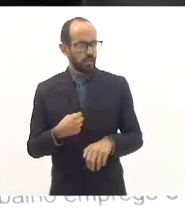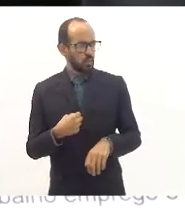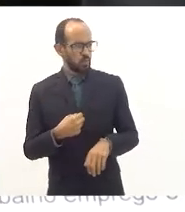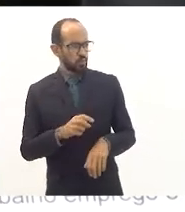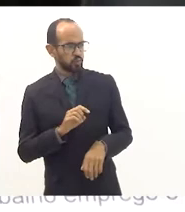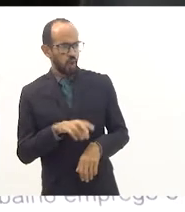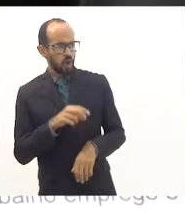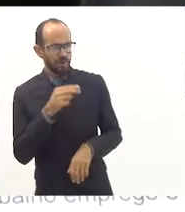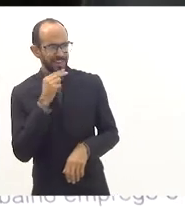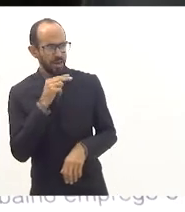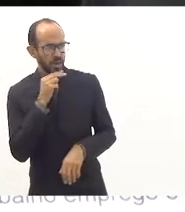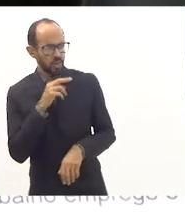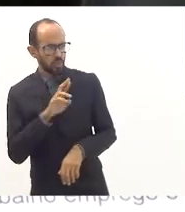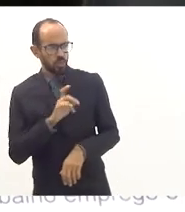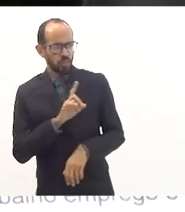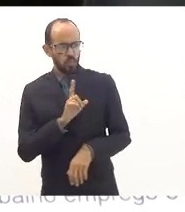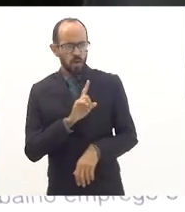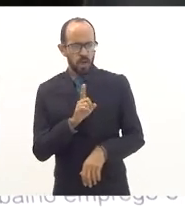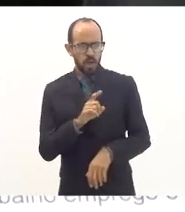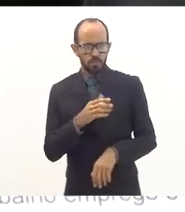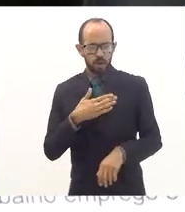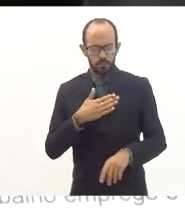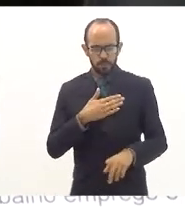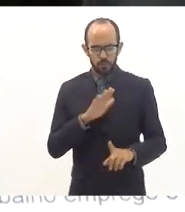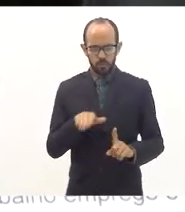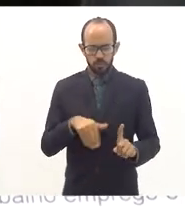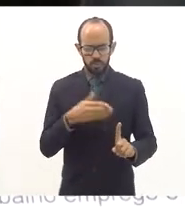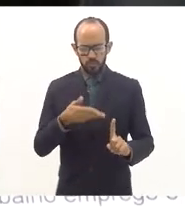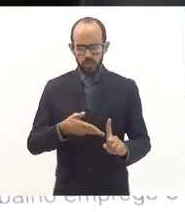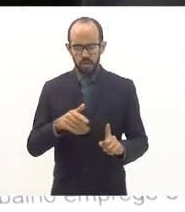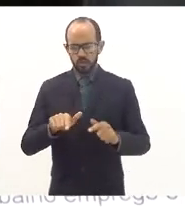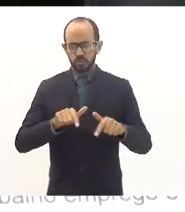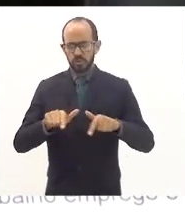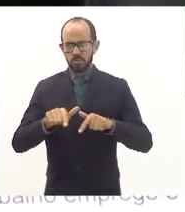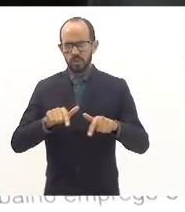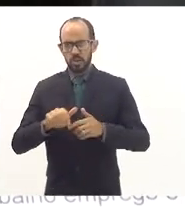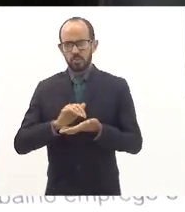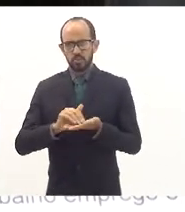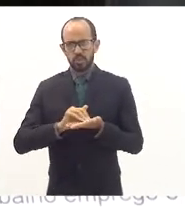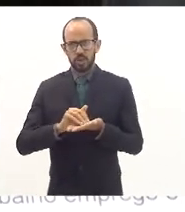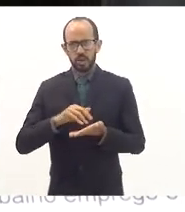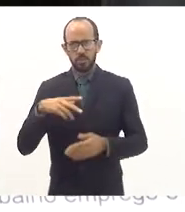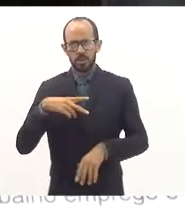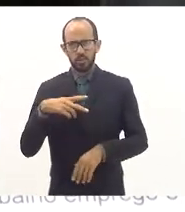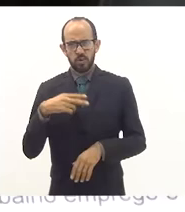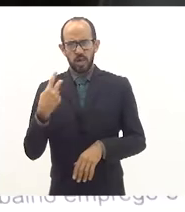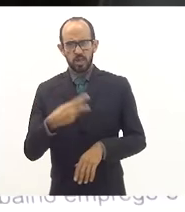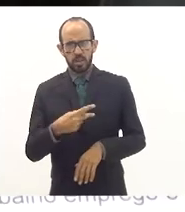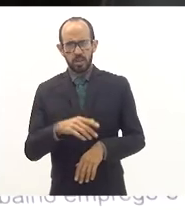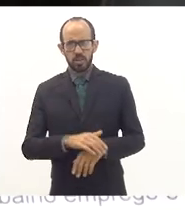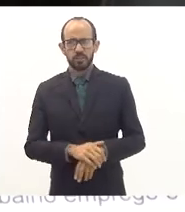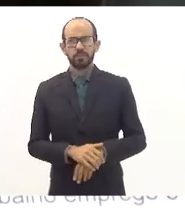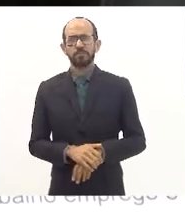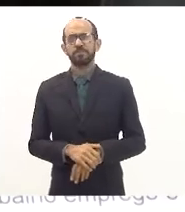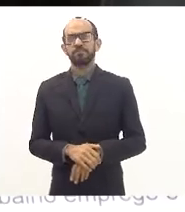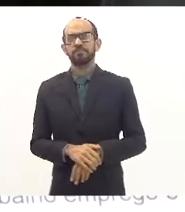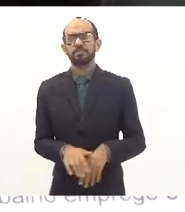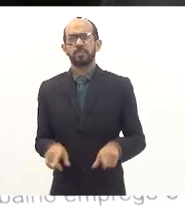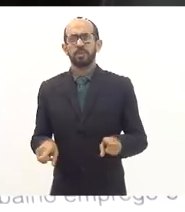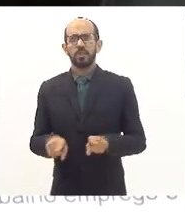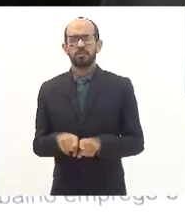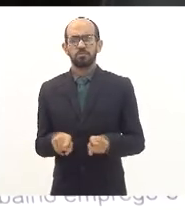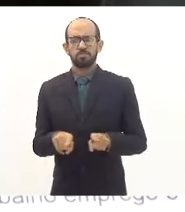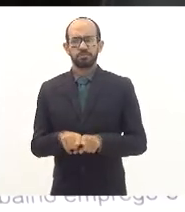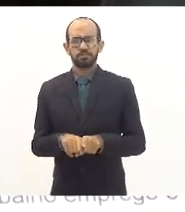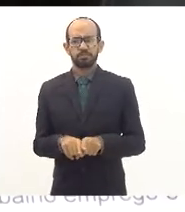teve a oportunidade, hoje eu sei que foi um privilégio de poder ter trabalhado como seu secretário particular, né? E também daquele que